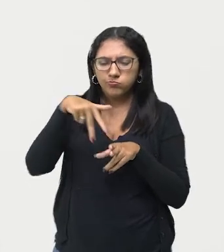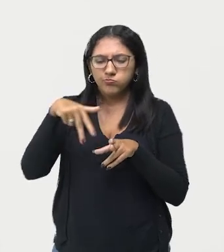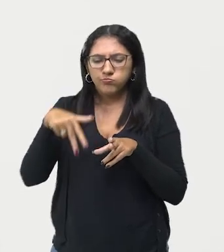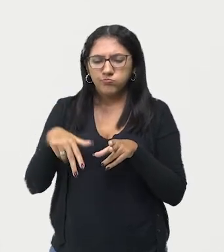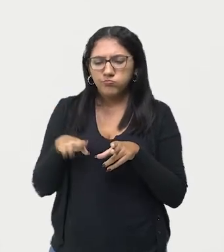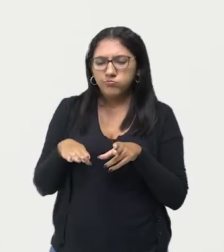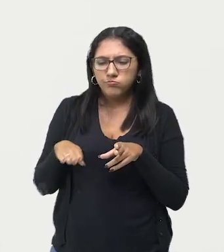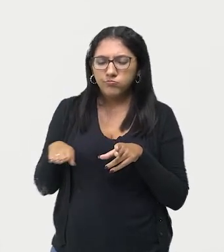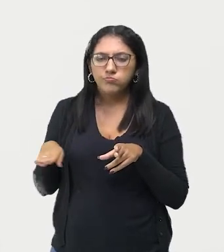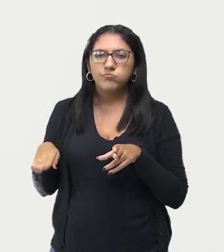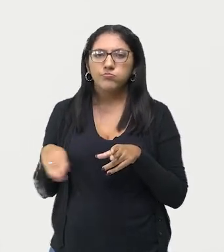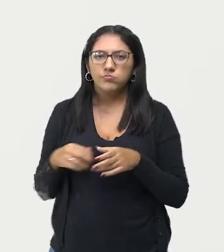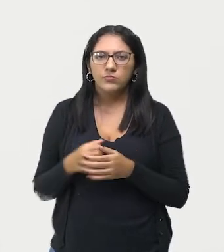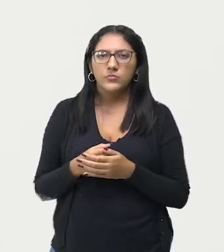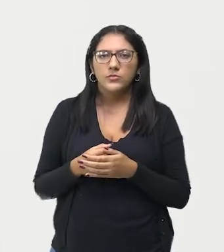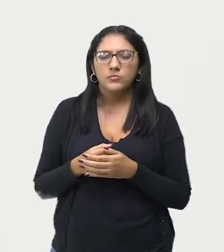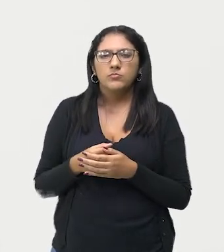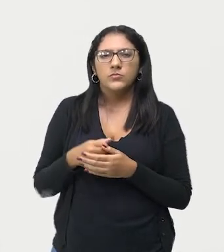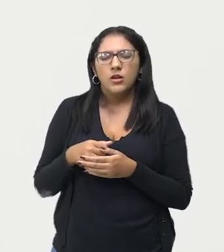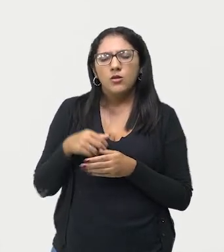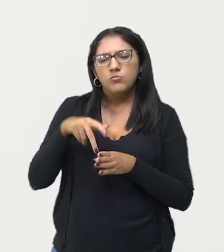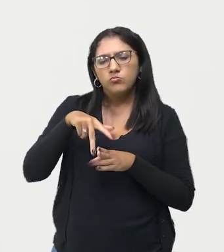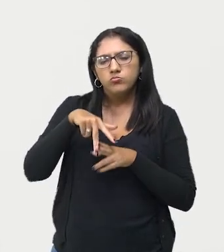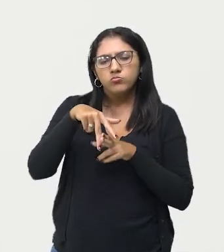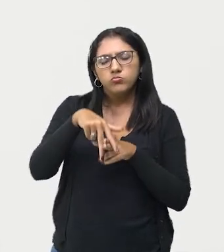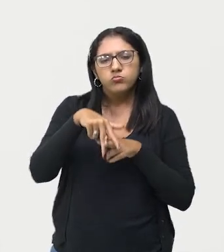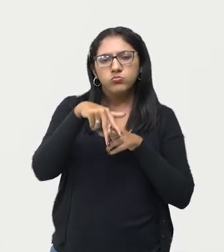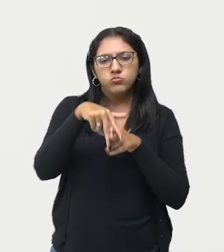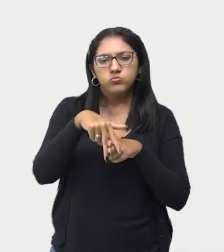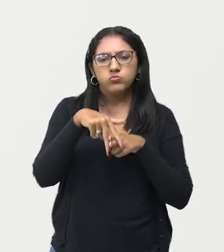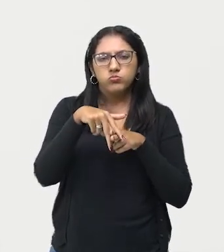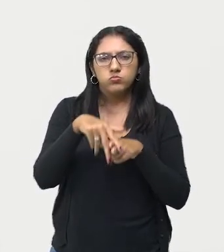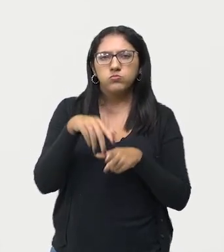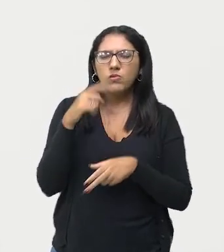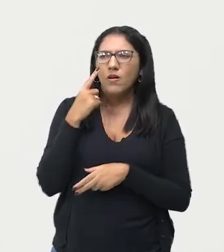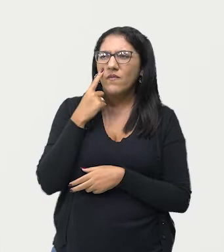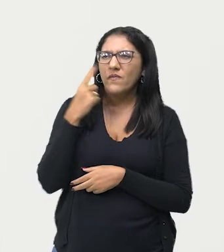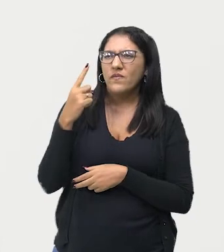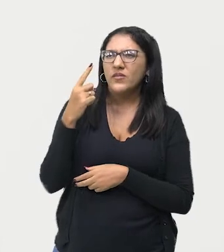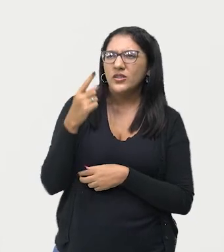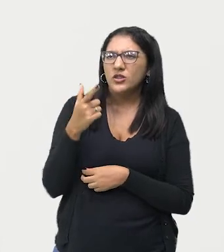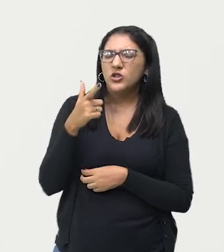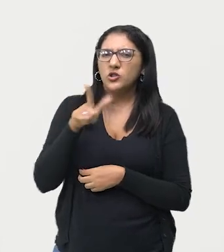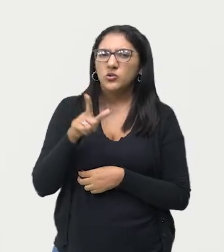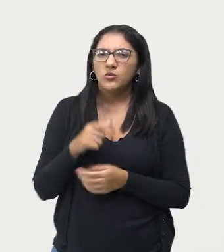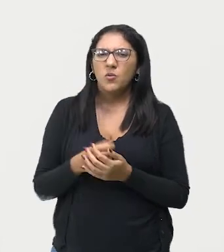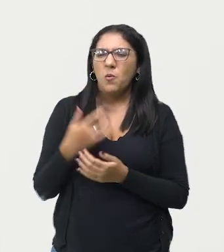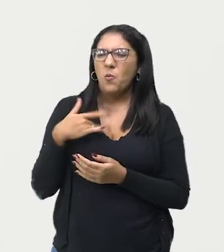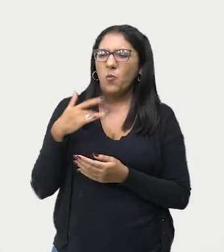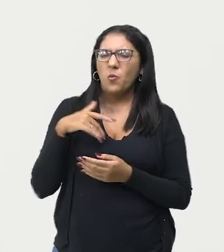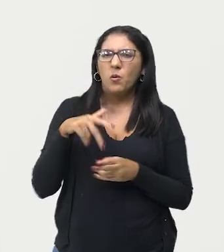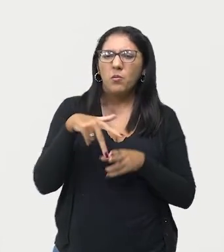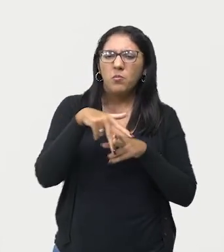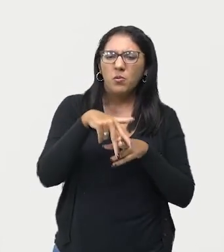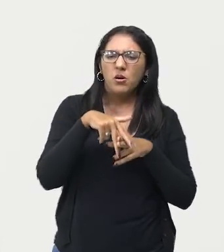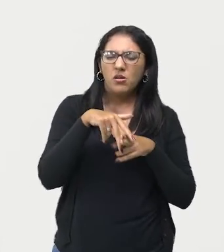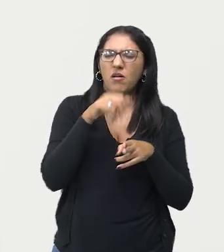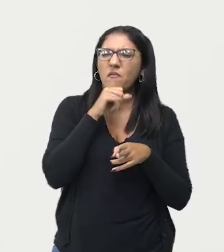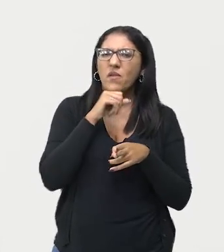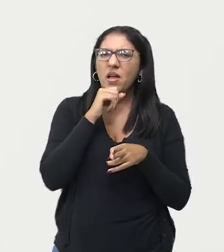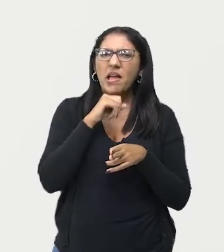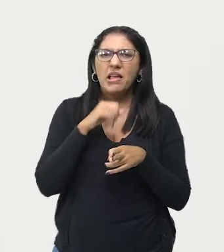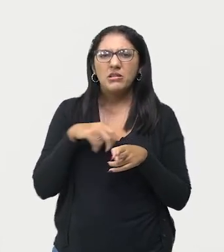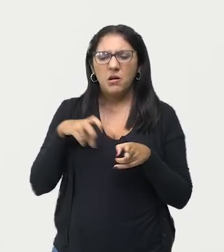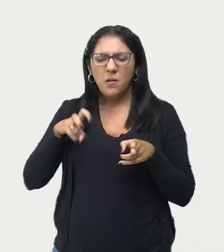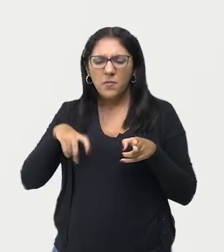outras pessoas observando a cena diziam: que velho malvado, refestelado no burro e o menino, coitado, andando